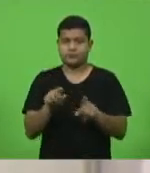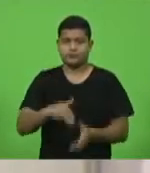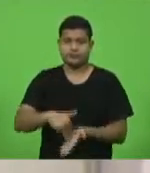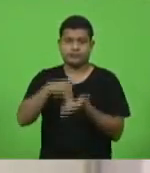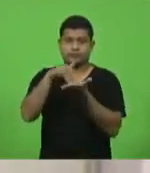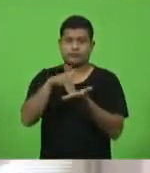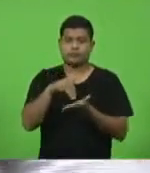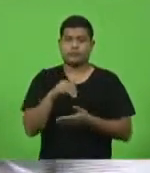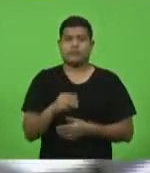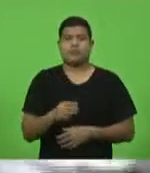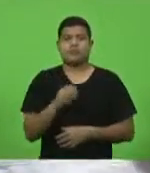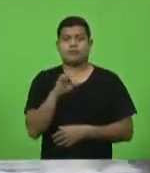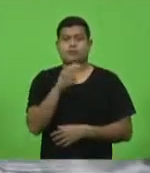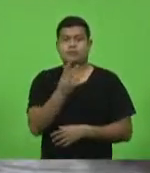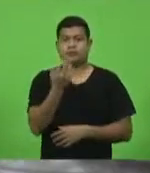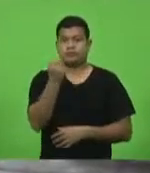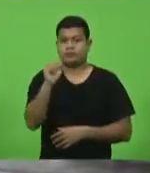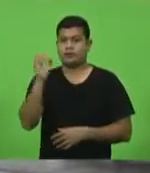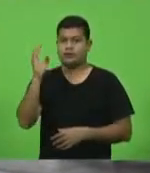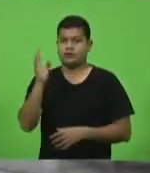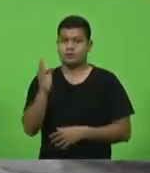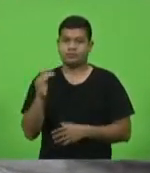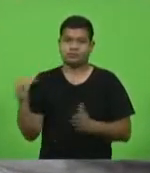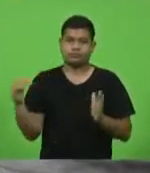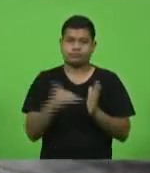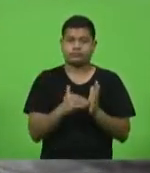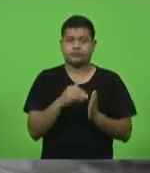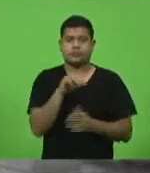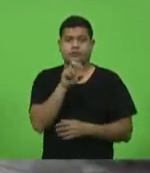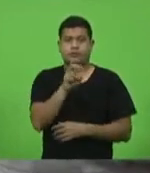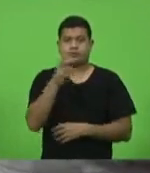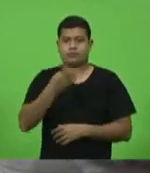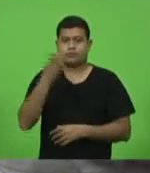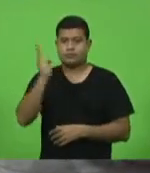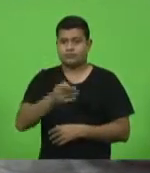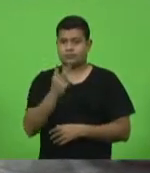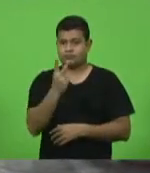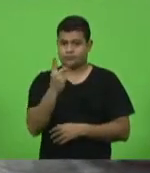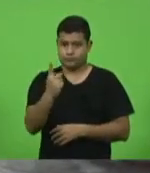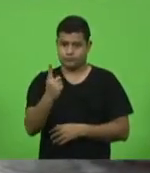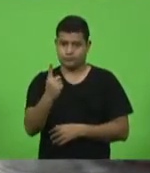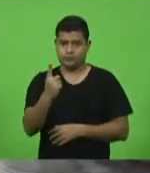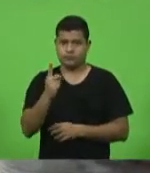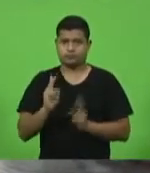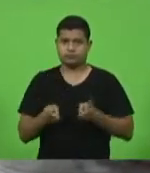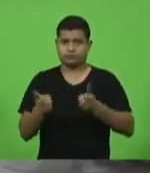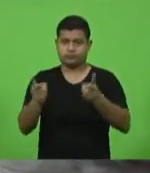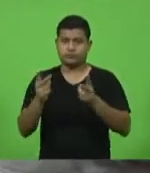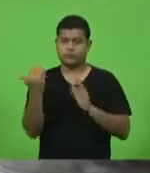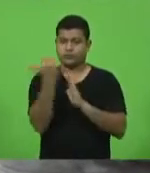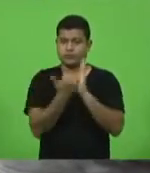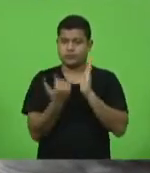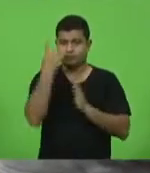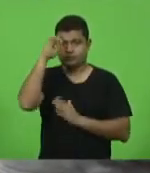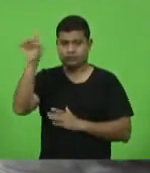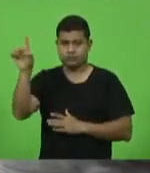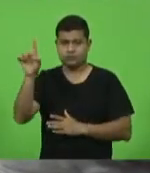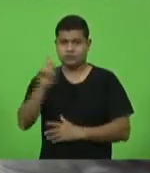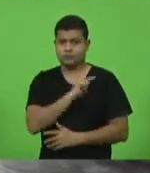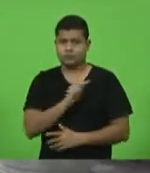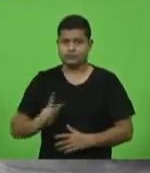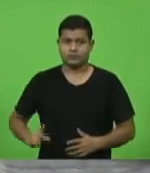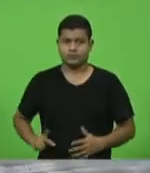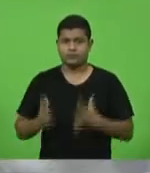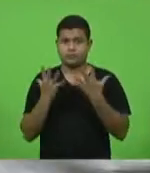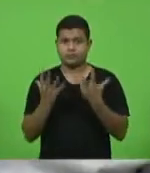números 048 a 054, barra 2021. Dando continuidade à ordem do dia, o senhor presidente